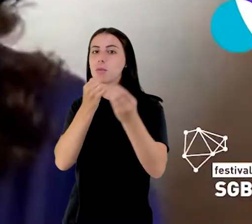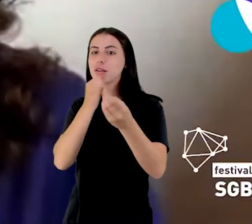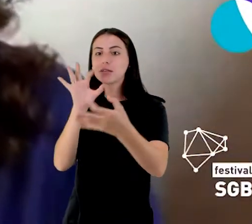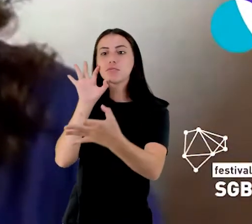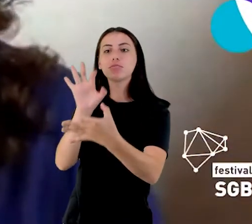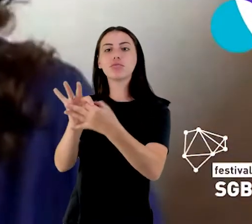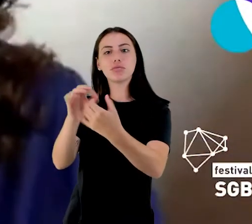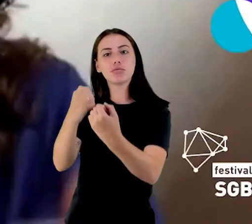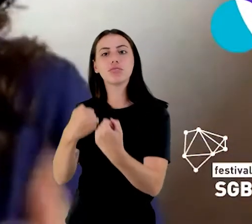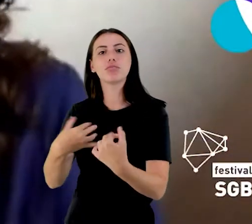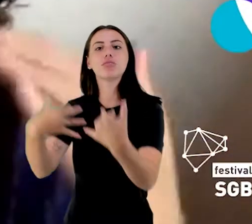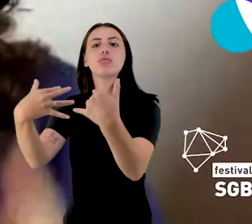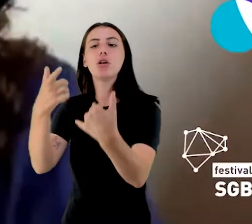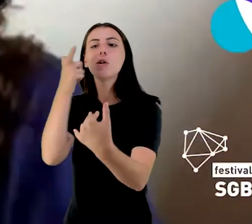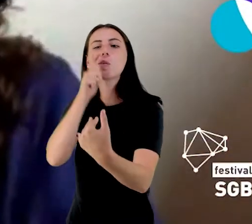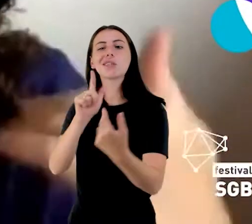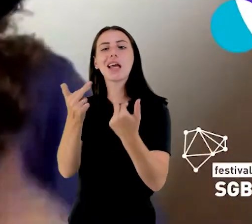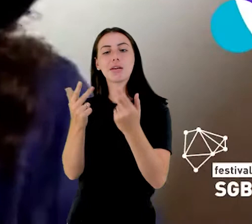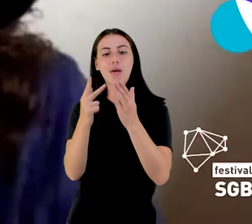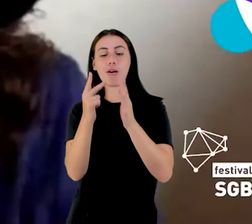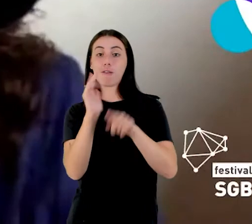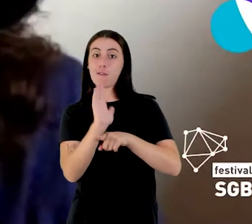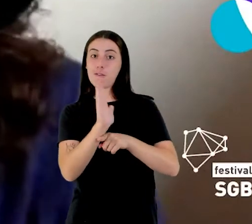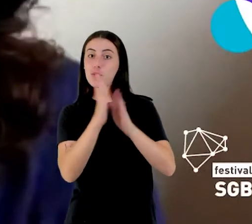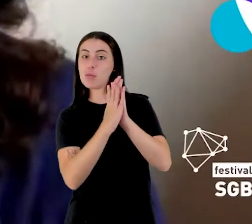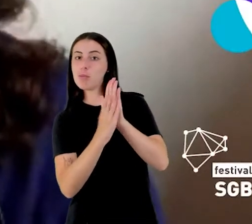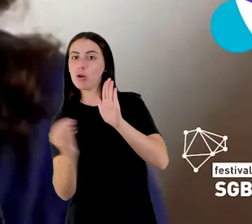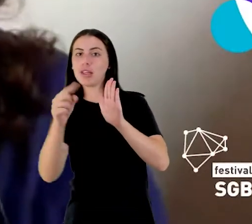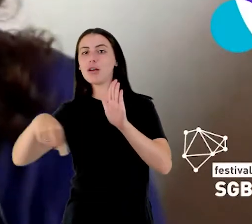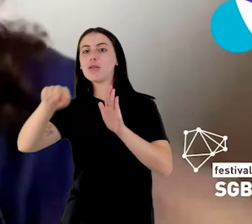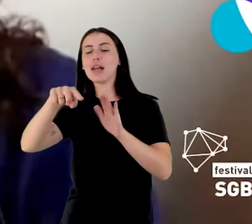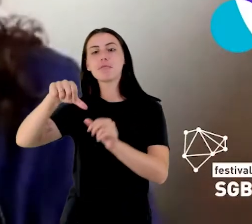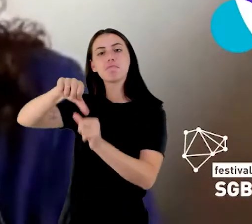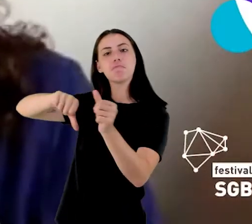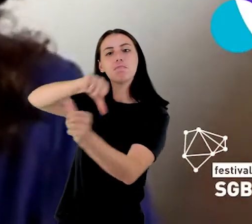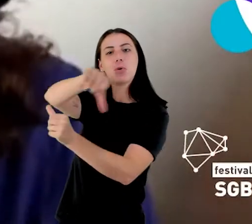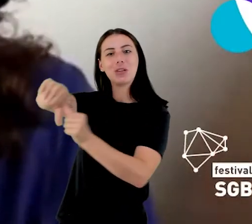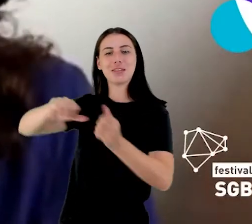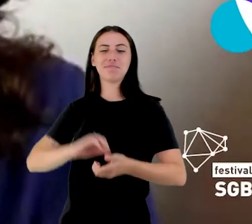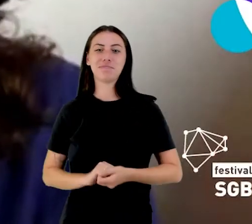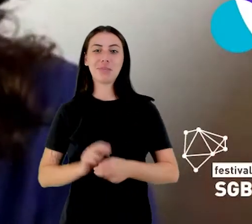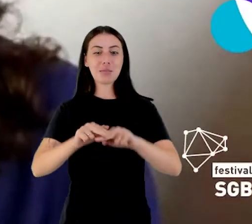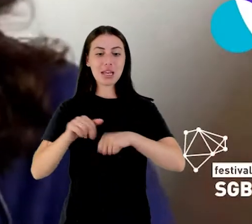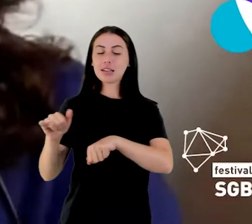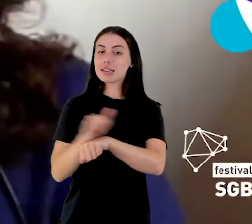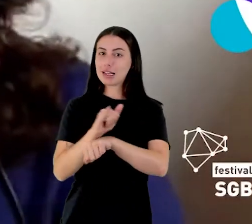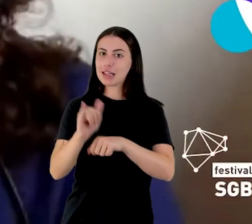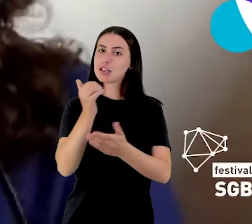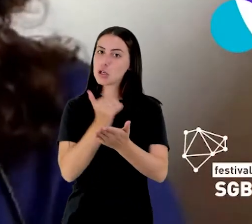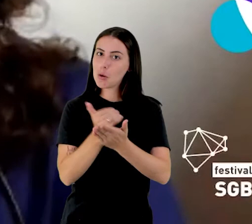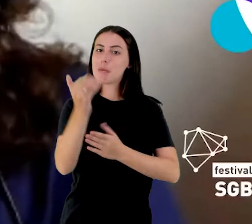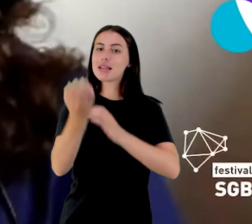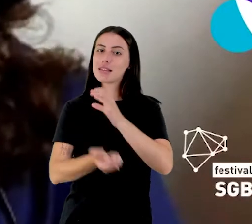imersão, né? Eu precisei fazer uma imersão com a equipe e comecei a buscar os parceiros e aliados que estavam